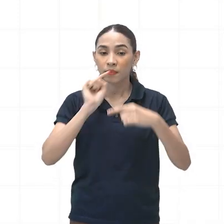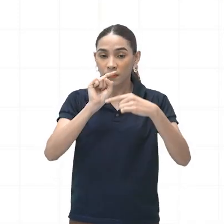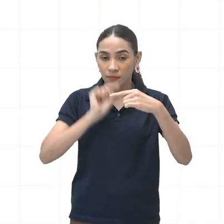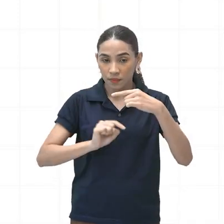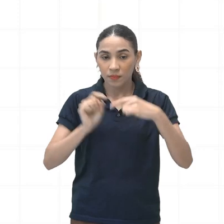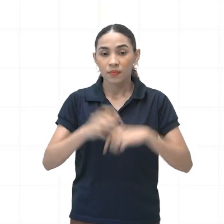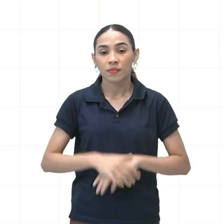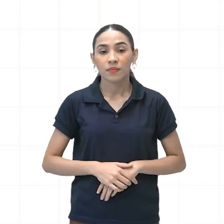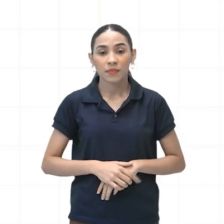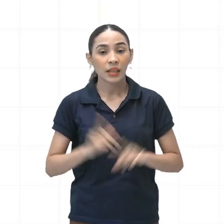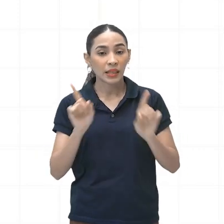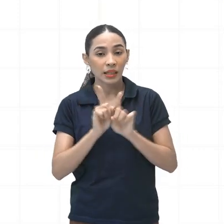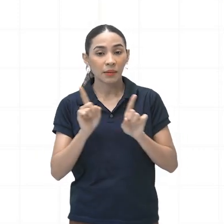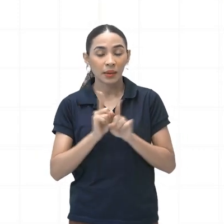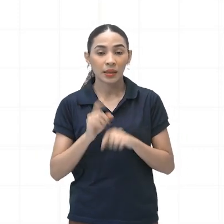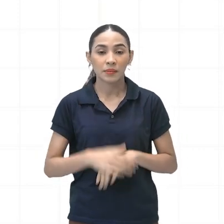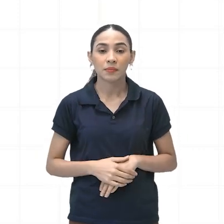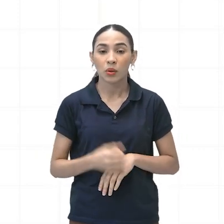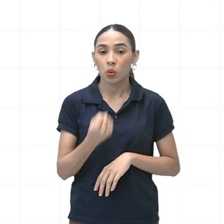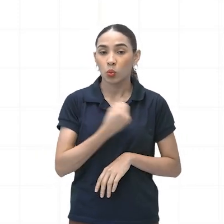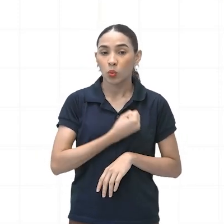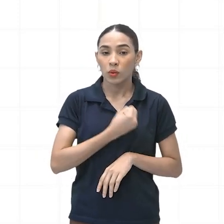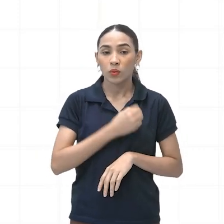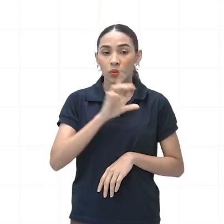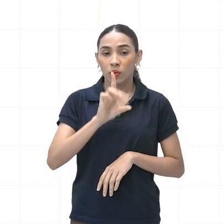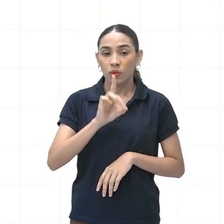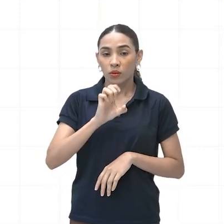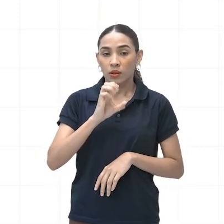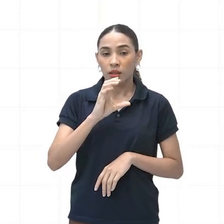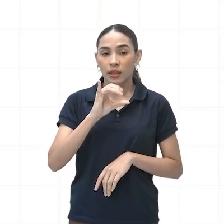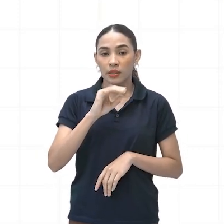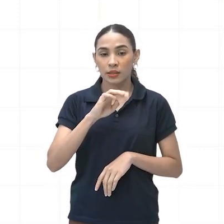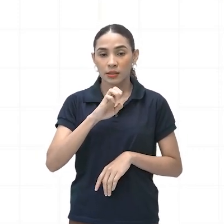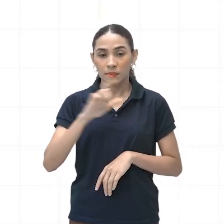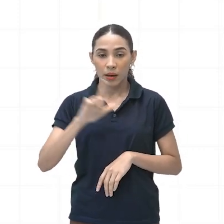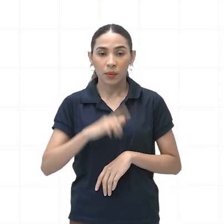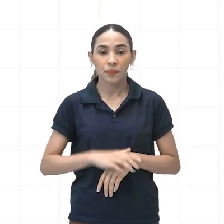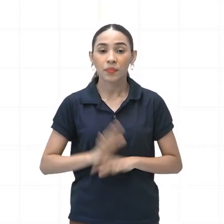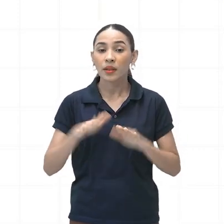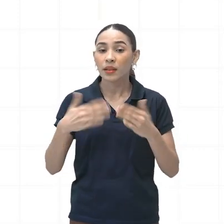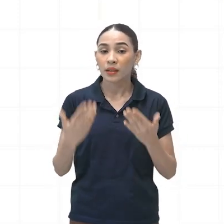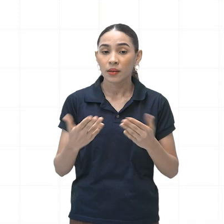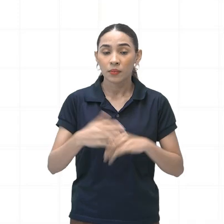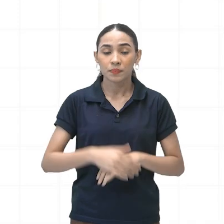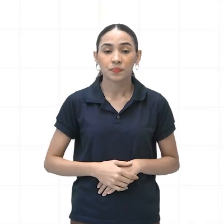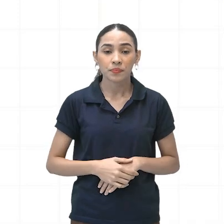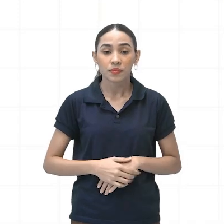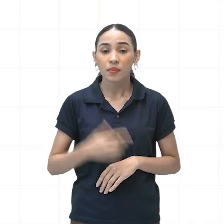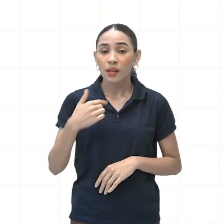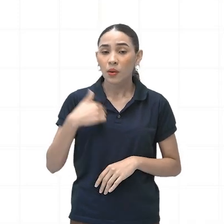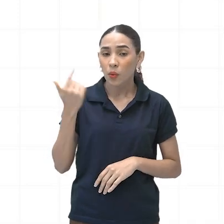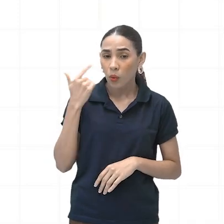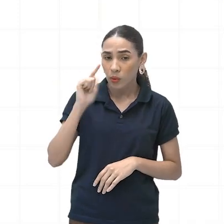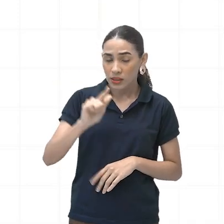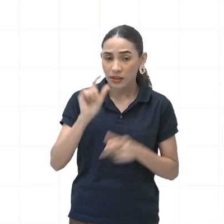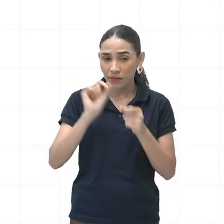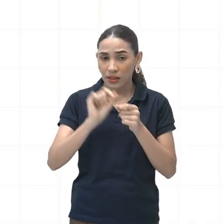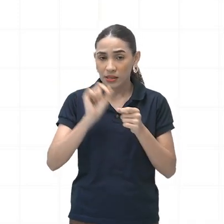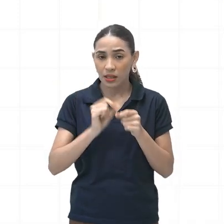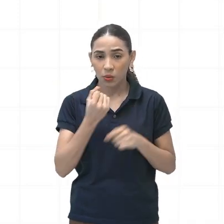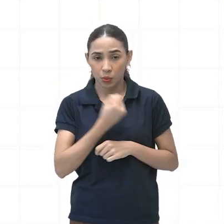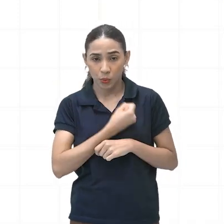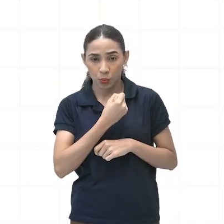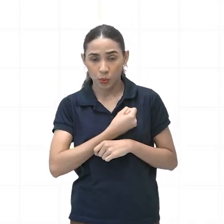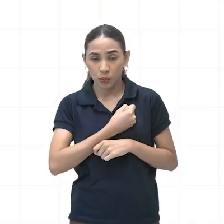e vou ter também números decimais. Então, toda vez que eu conseguir escrever o número